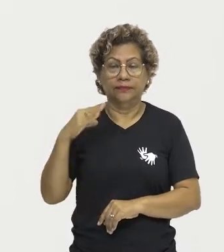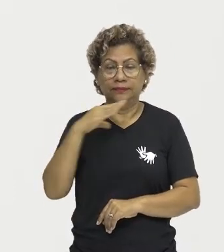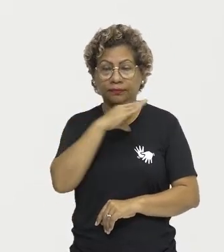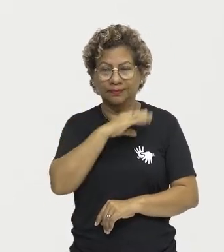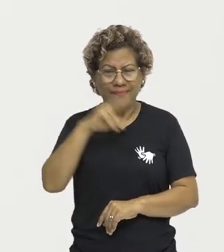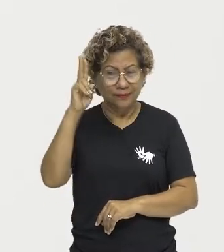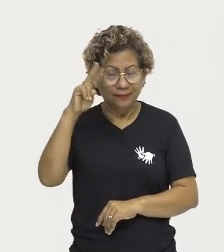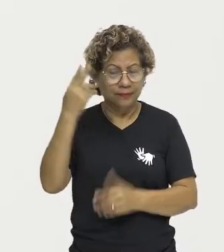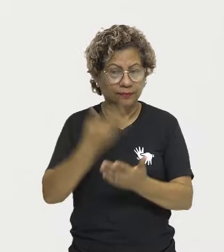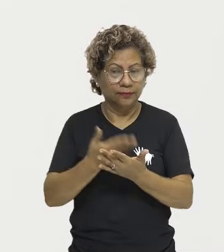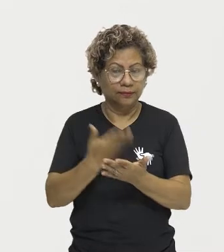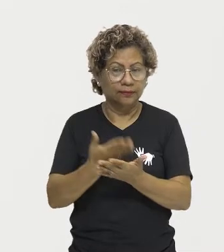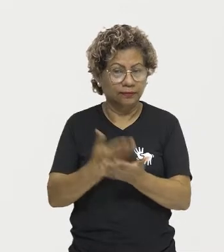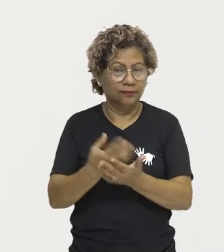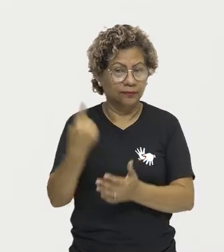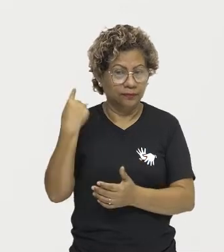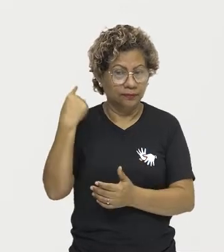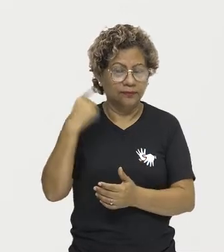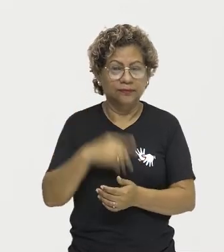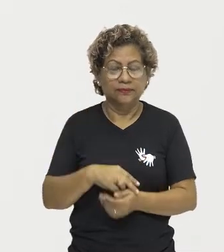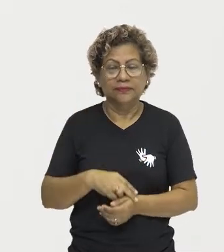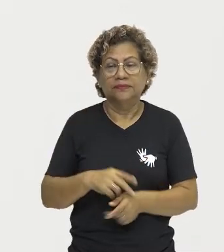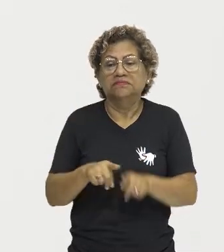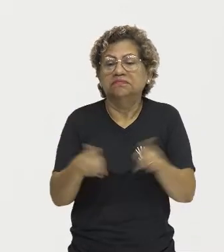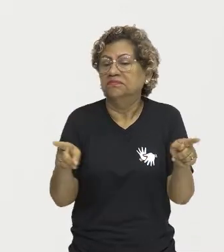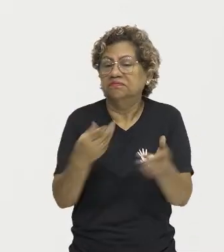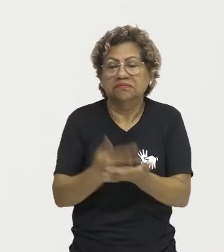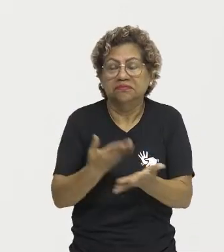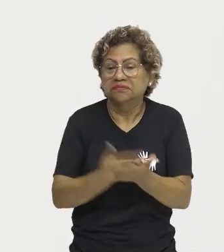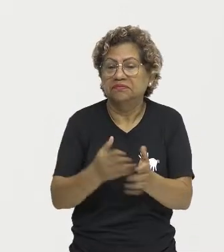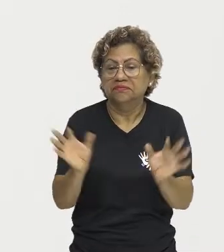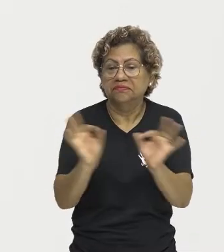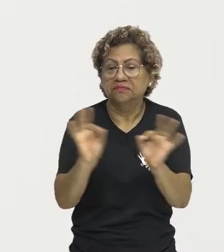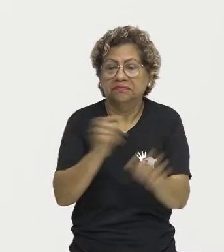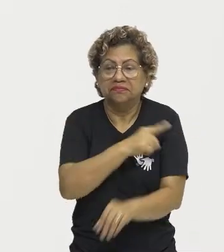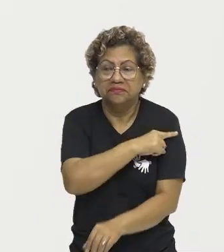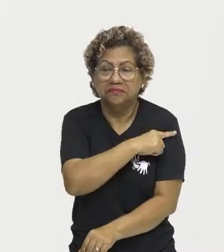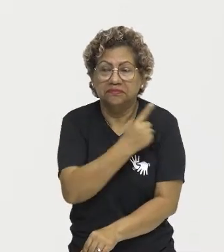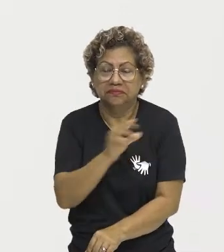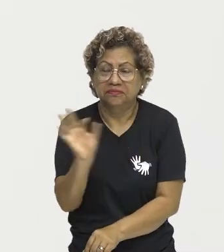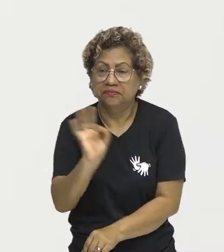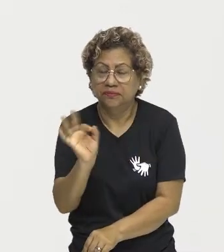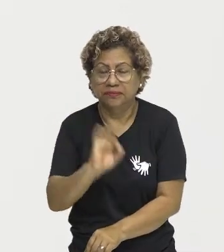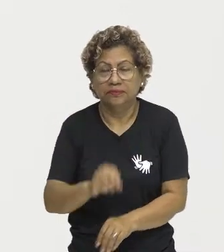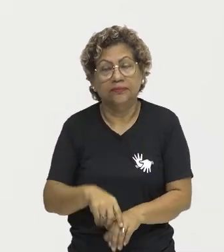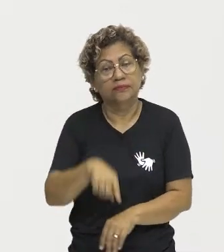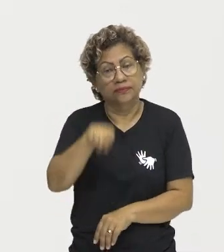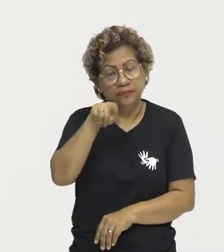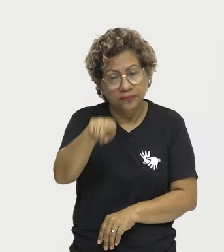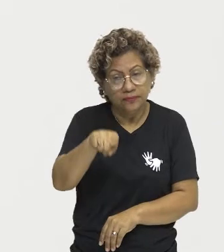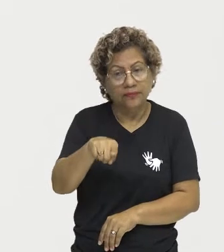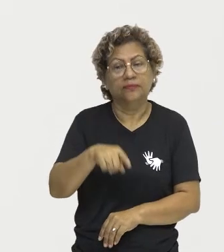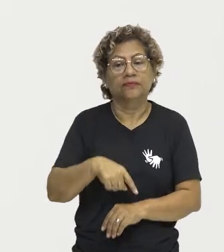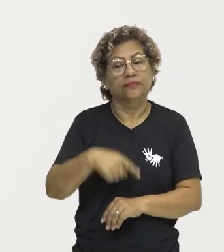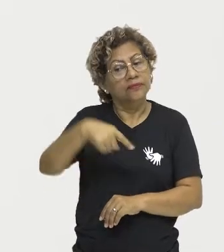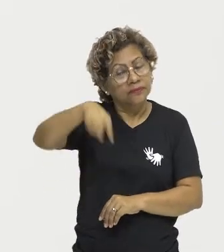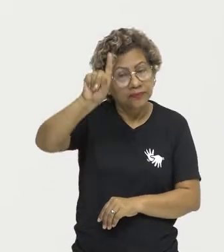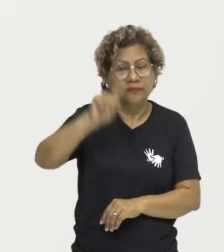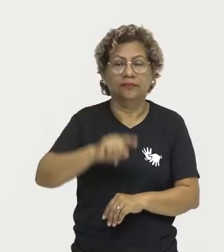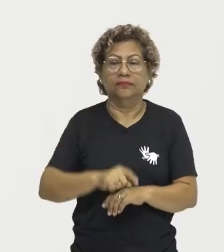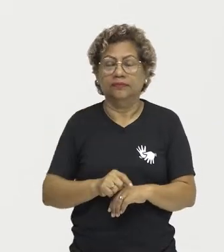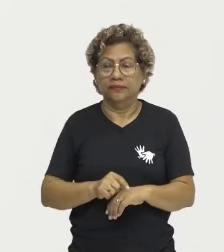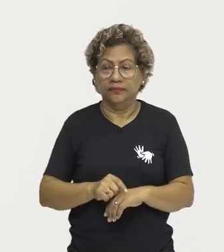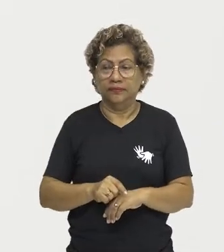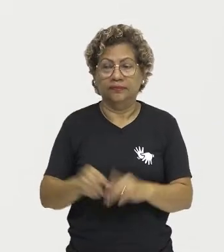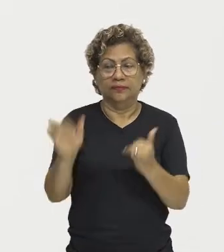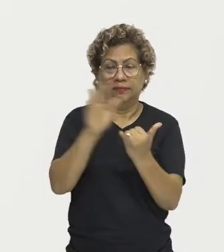aula anterior. Ah, professora, eu não vi essa aula. Então você corre lá na aula, lá no YouTube, vai lá na nossa programação